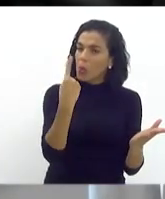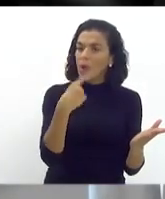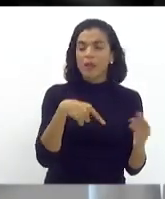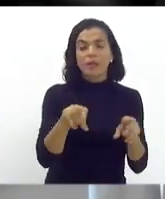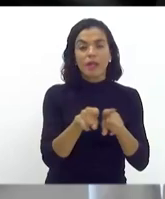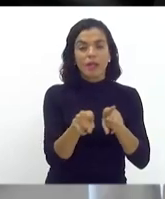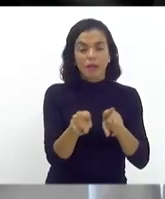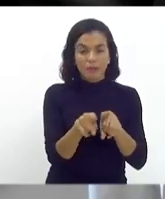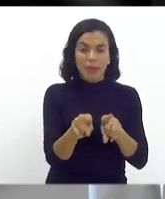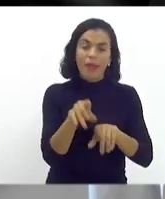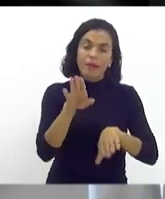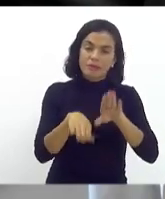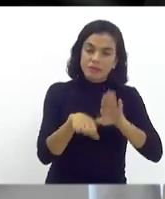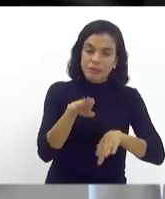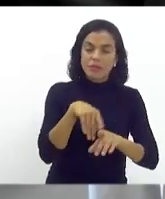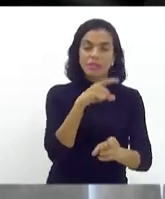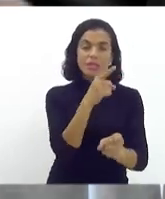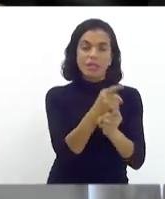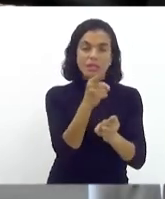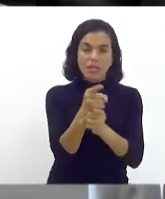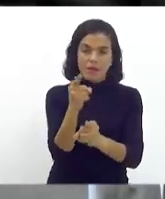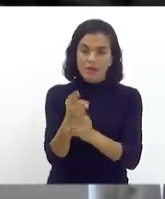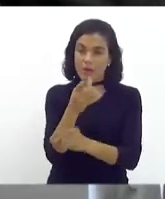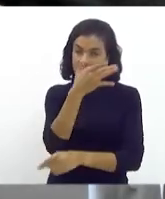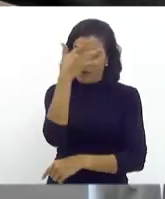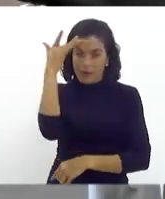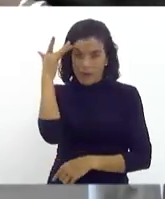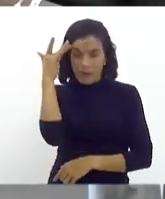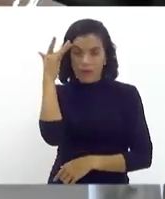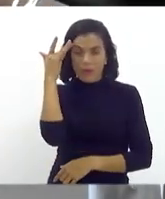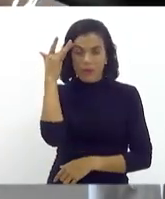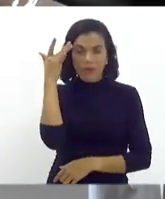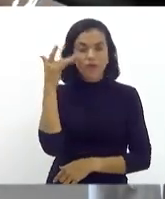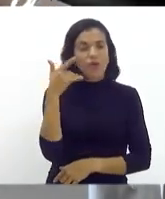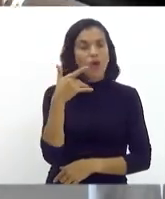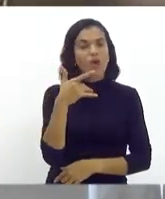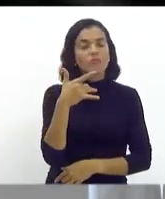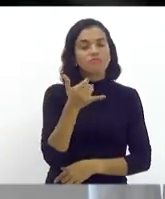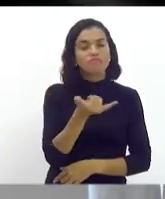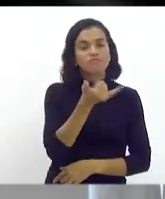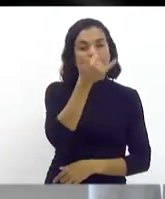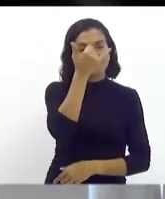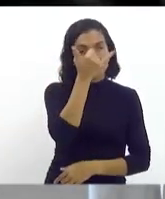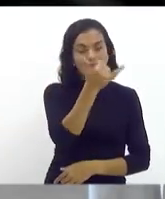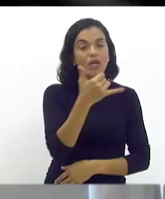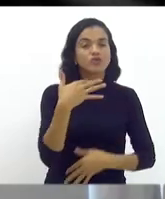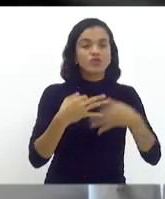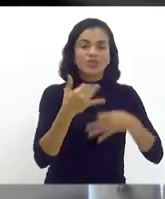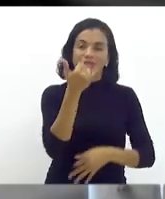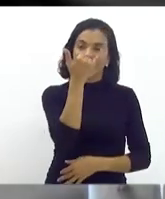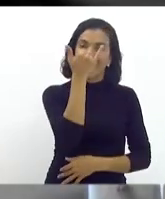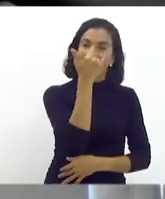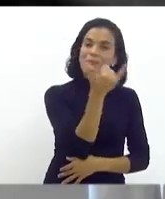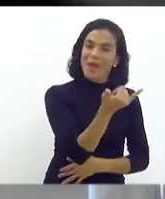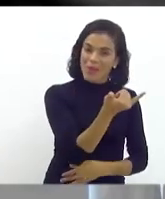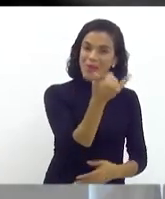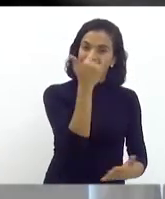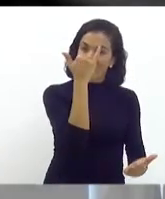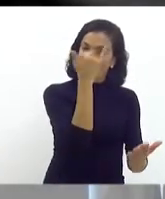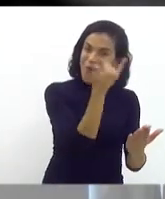a gente identifica que a pessoa foi absolvida mas a foto dela